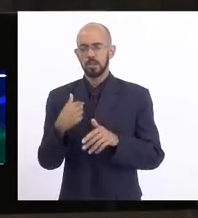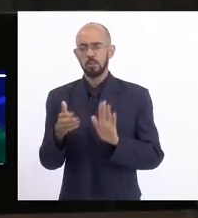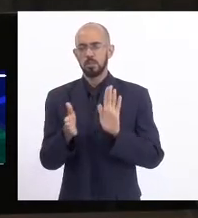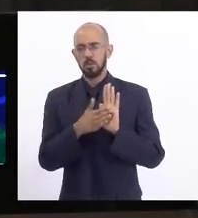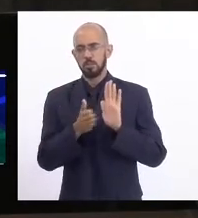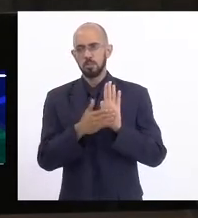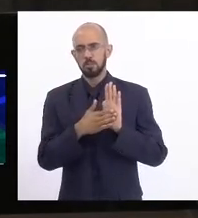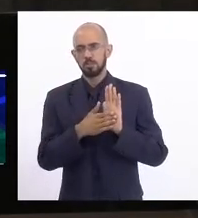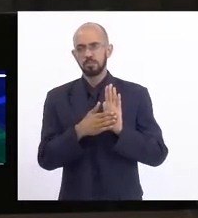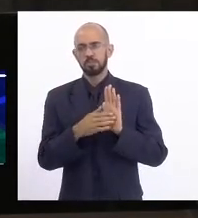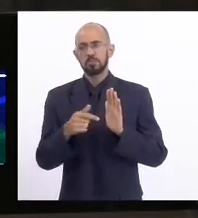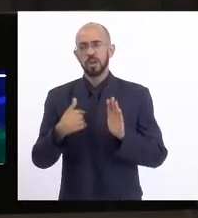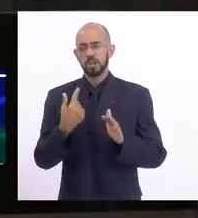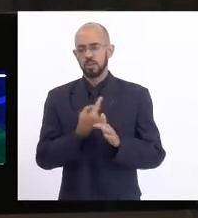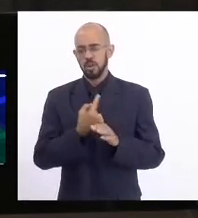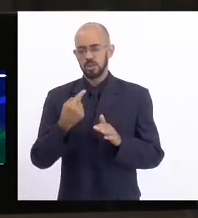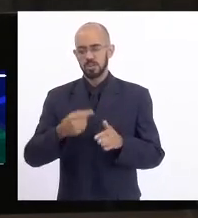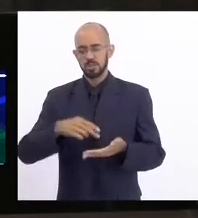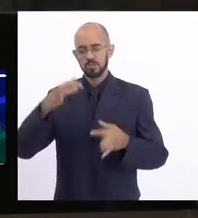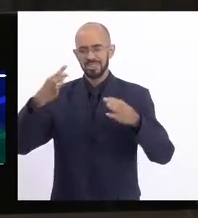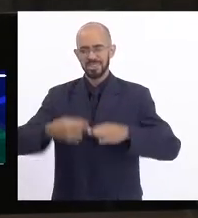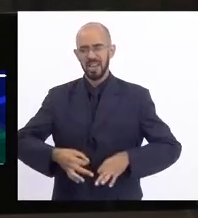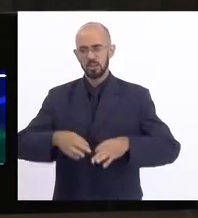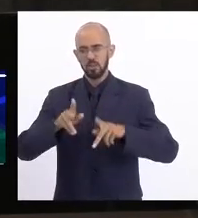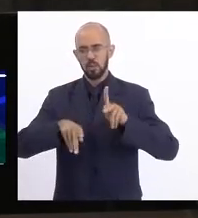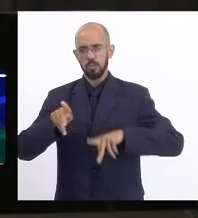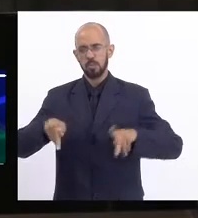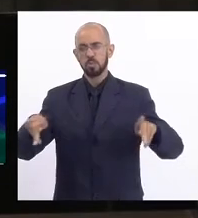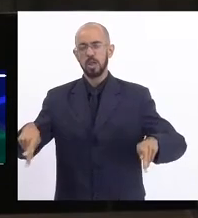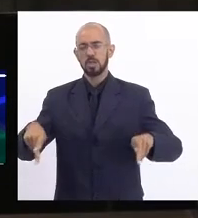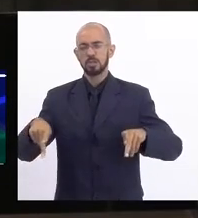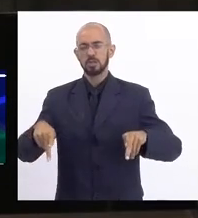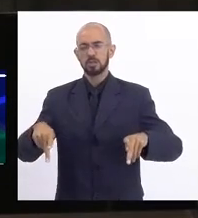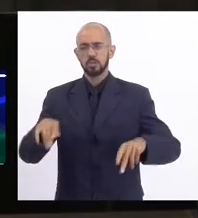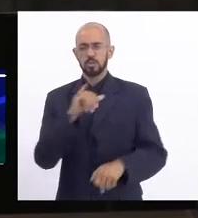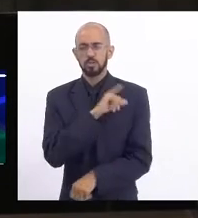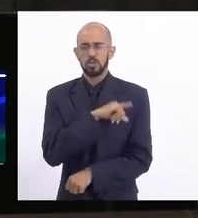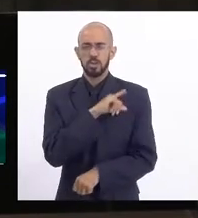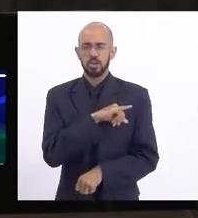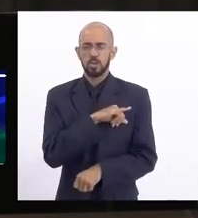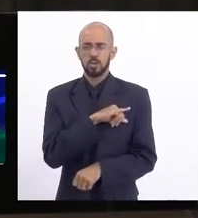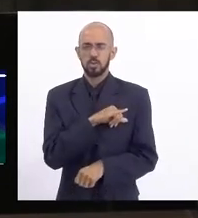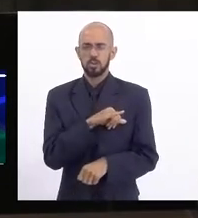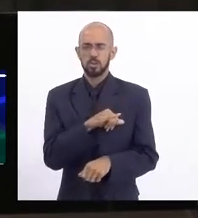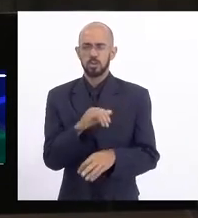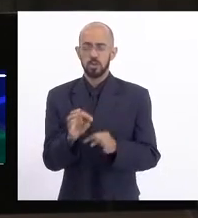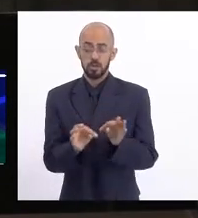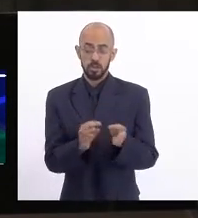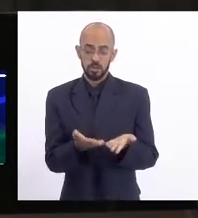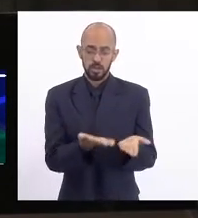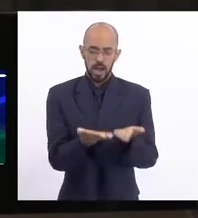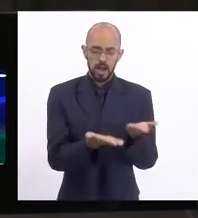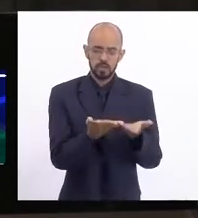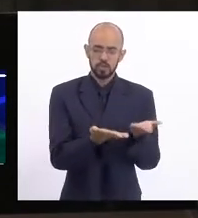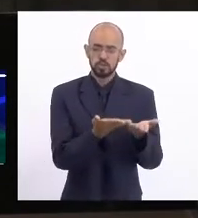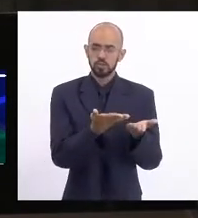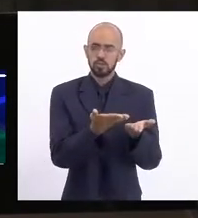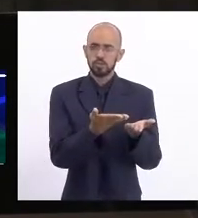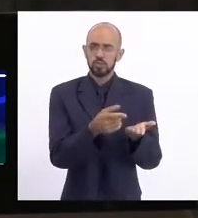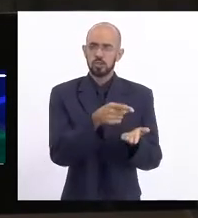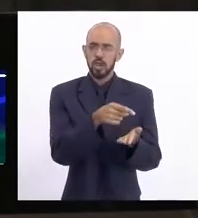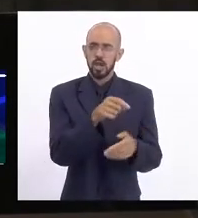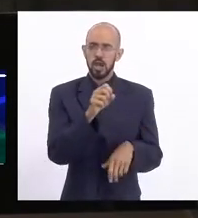seja honesto com o povo fluminense e trate a Previdência com a seriedade e a necessidade de